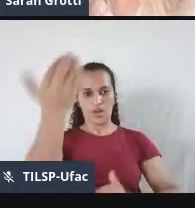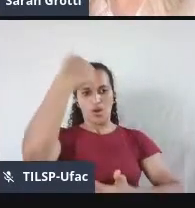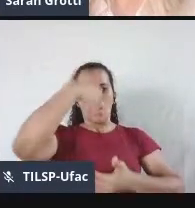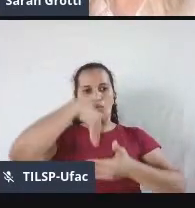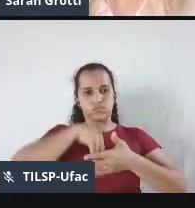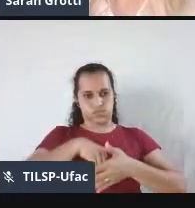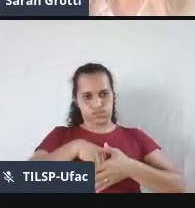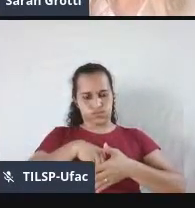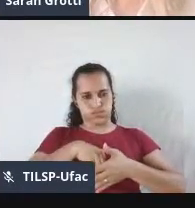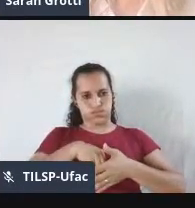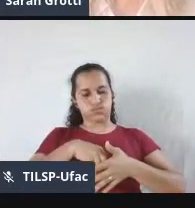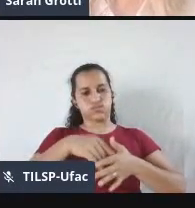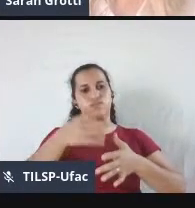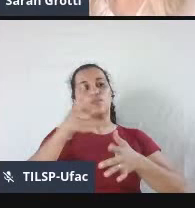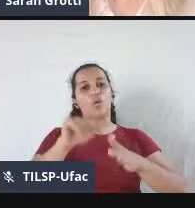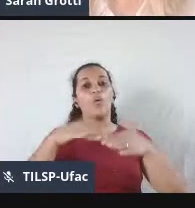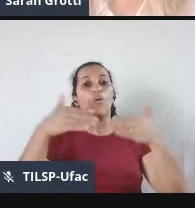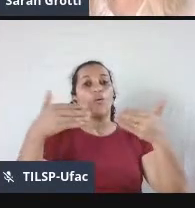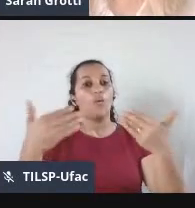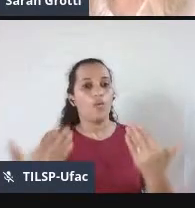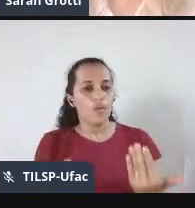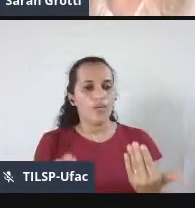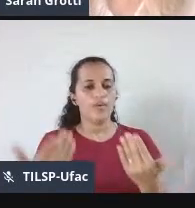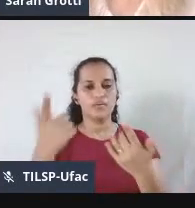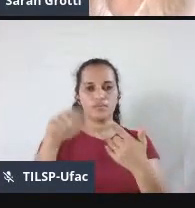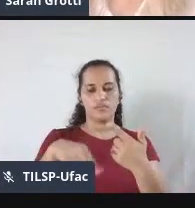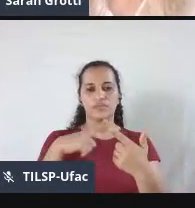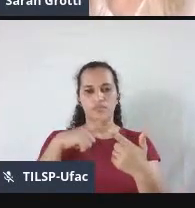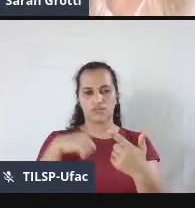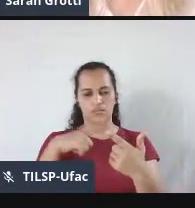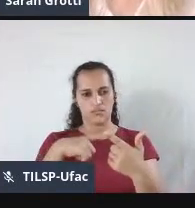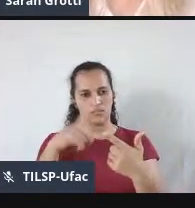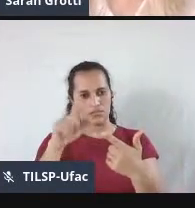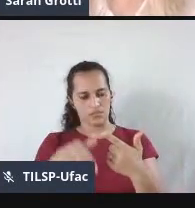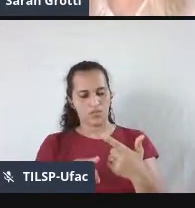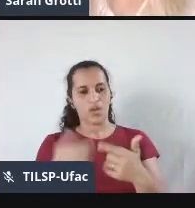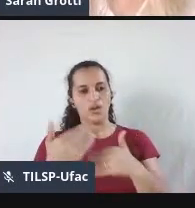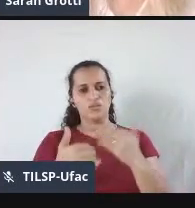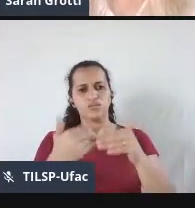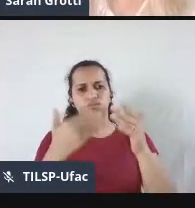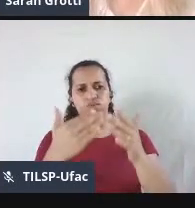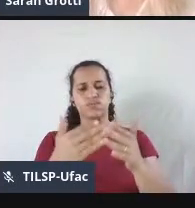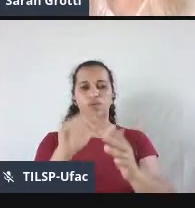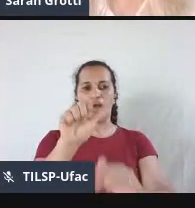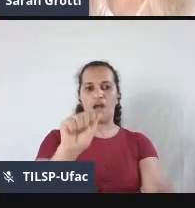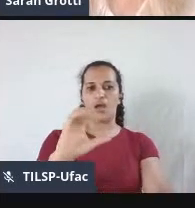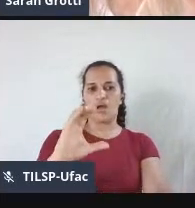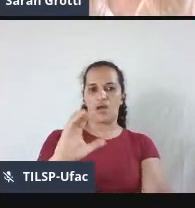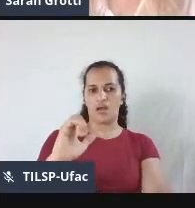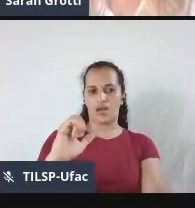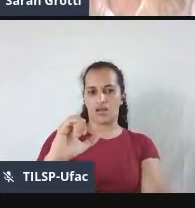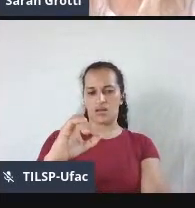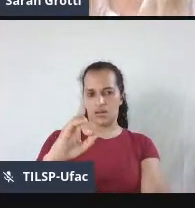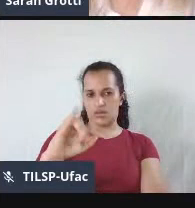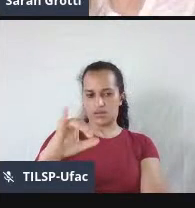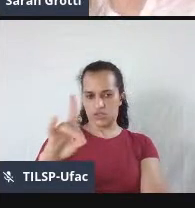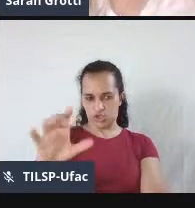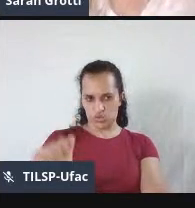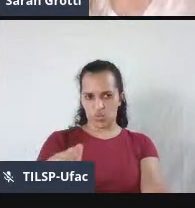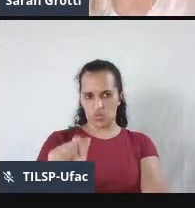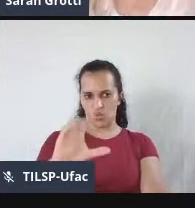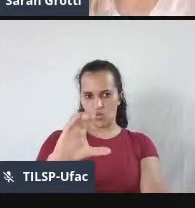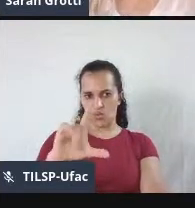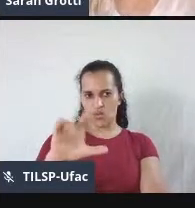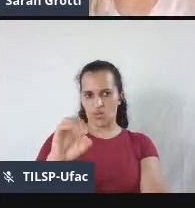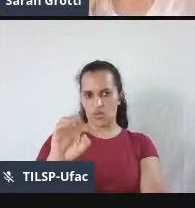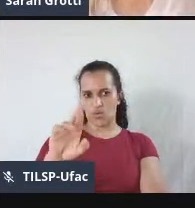seja, quando a produção de ácido clorídrico está alterada, a absorção é prejudicada, a absorção